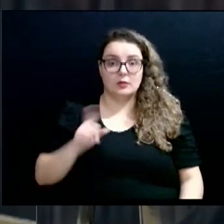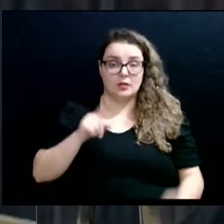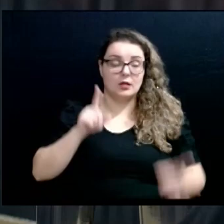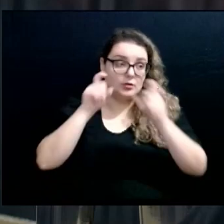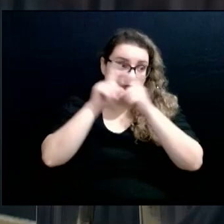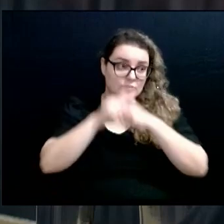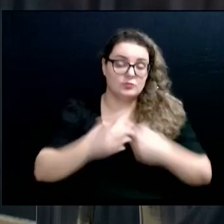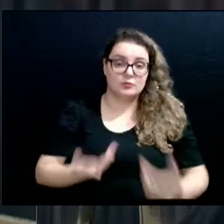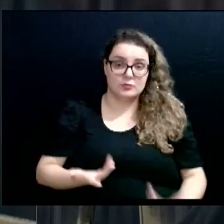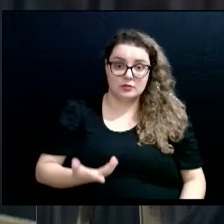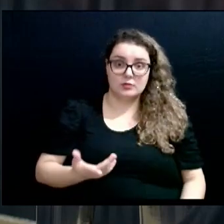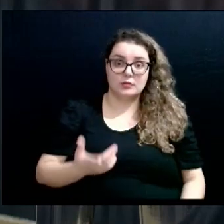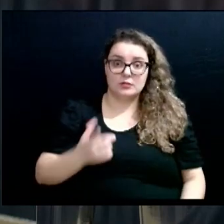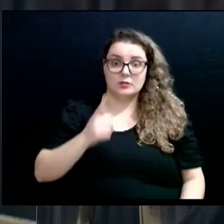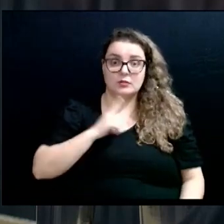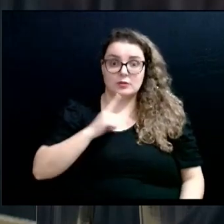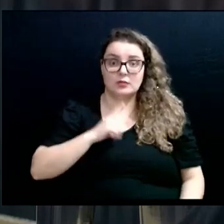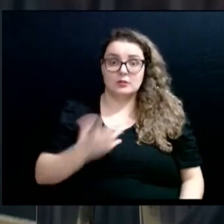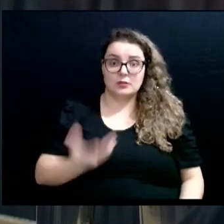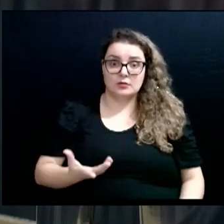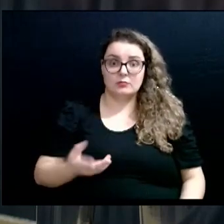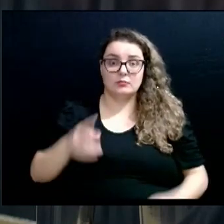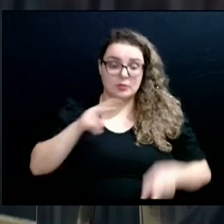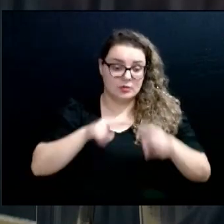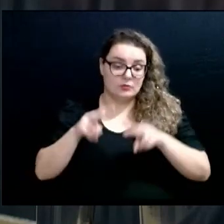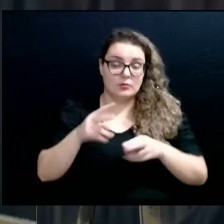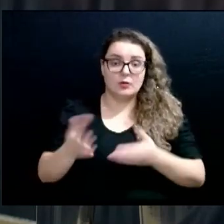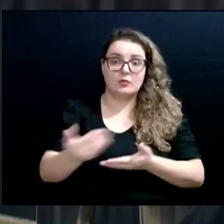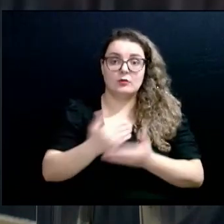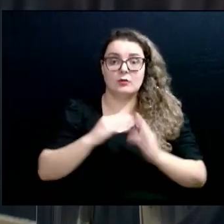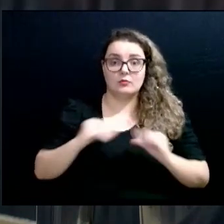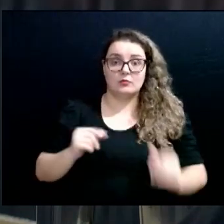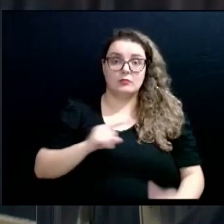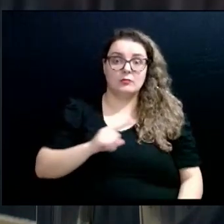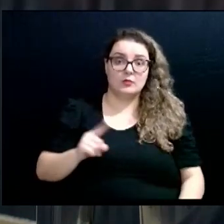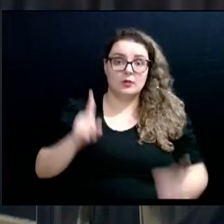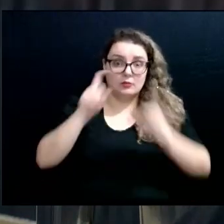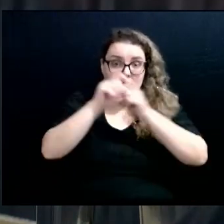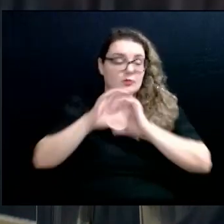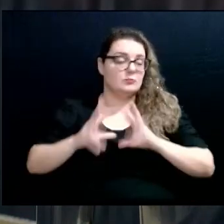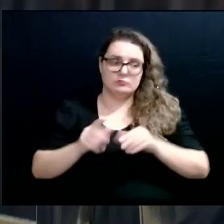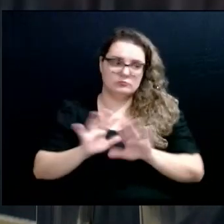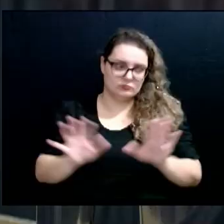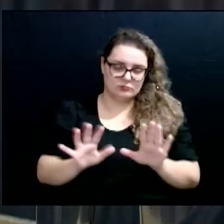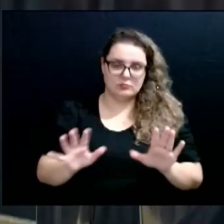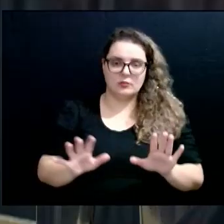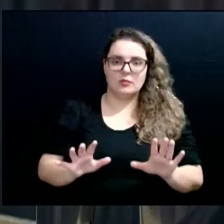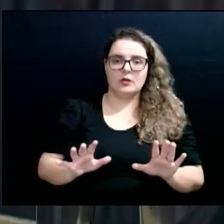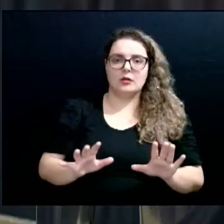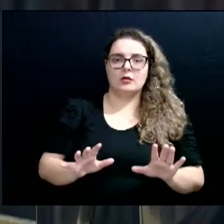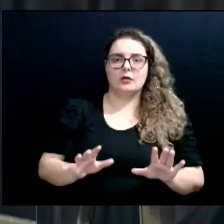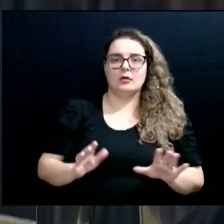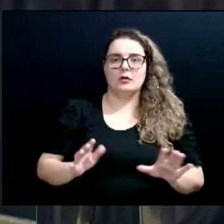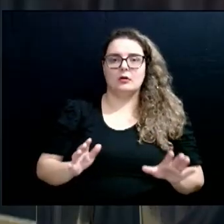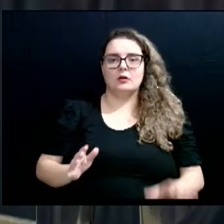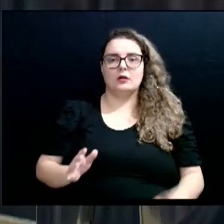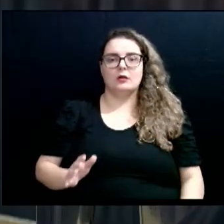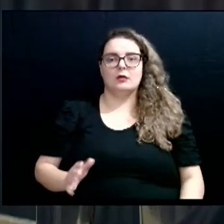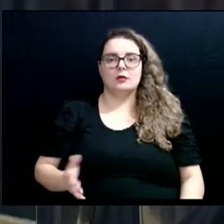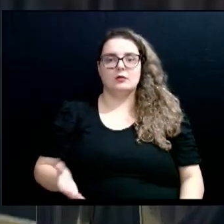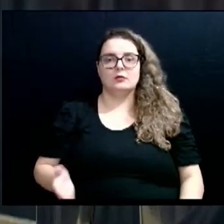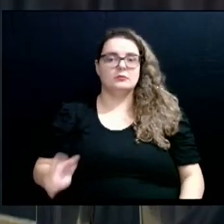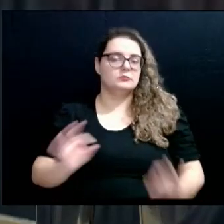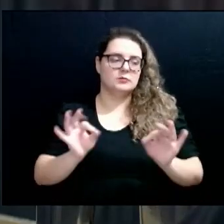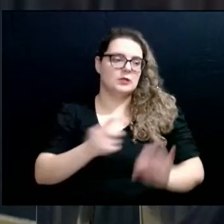que olhar com acolhimento. Mas não é difícil para todos, né? A psicologia nada é 100%.